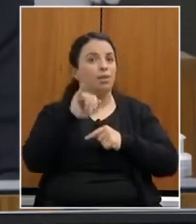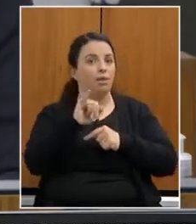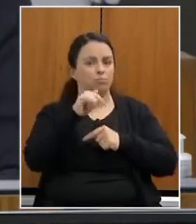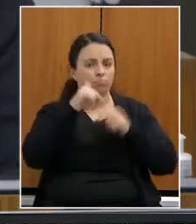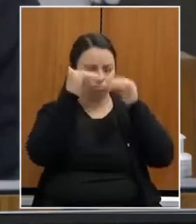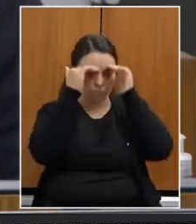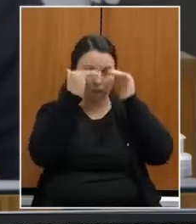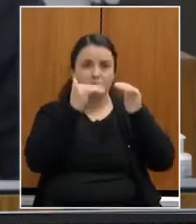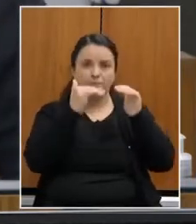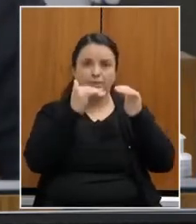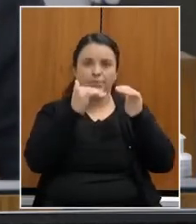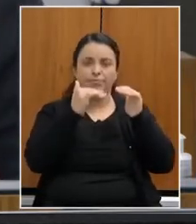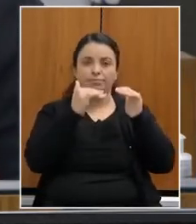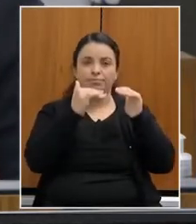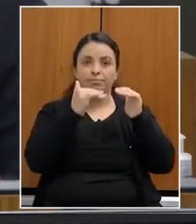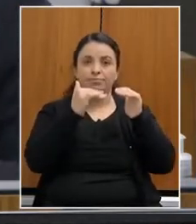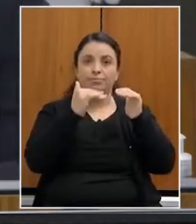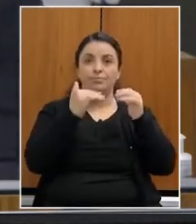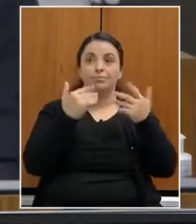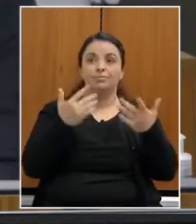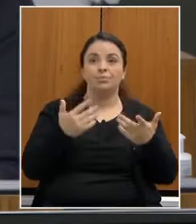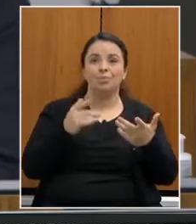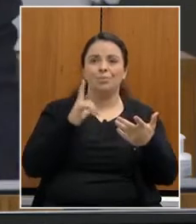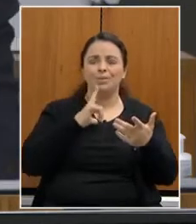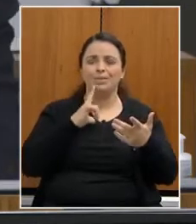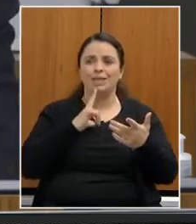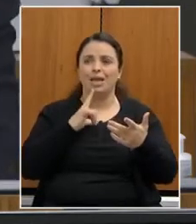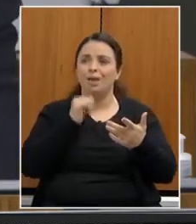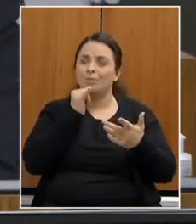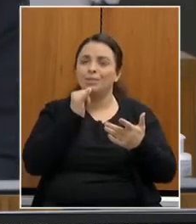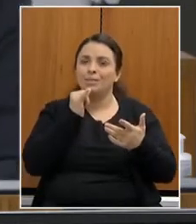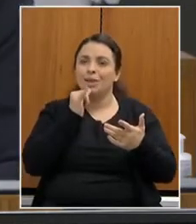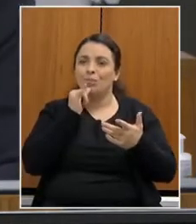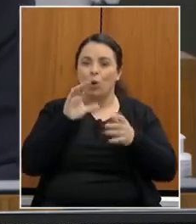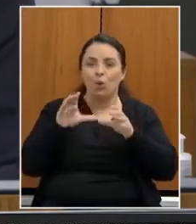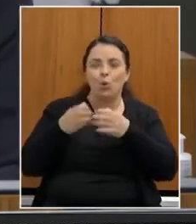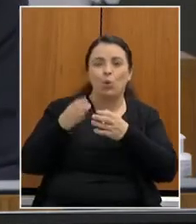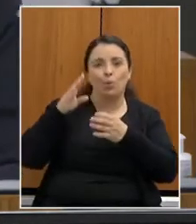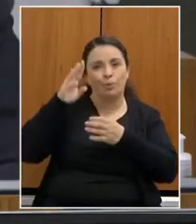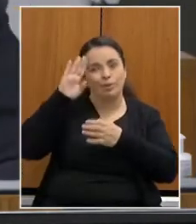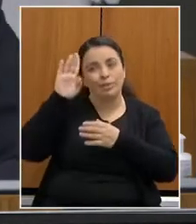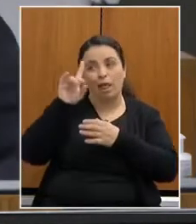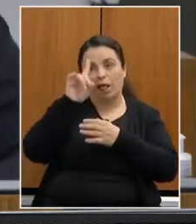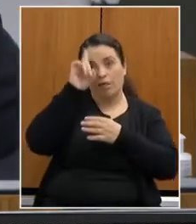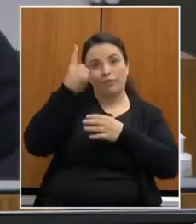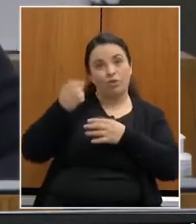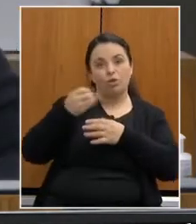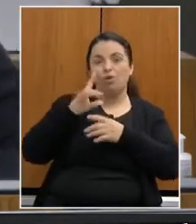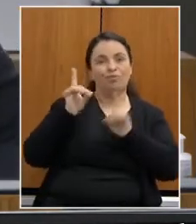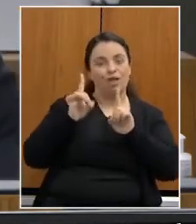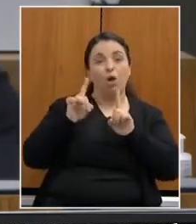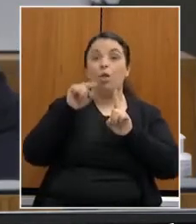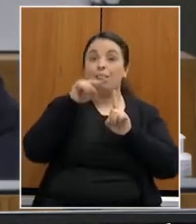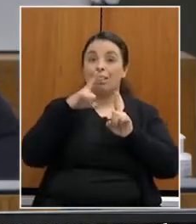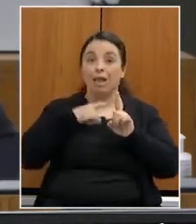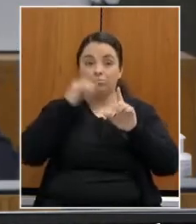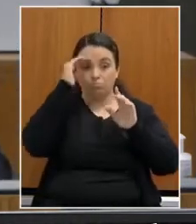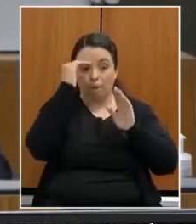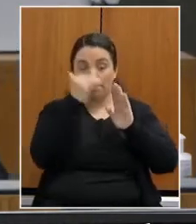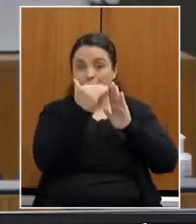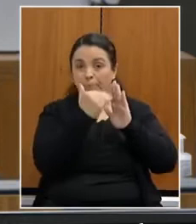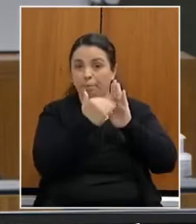não há nenhuma criação de grupo prioritário diferente do que já estabelecido pelo PNI o que foi